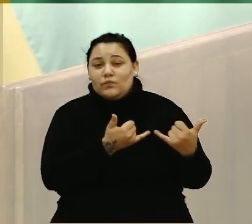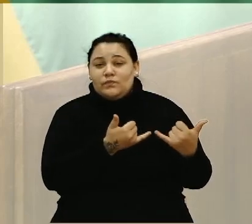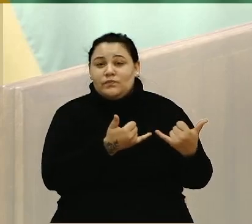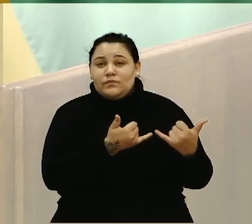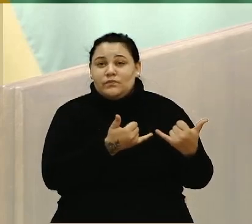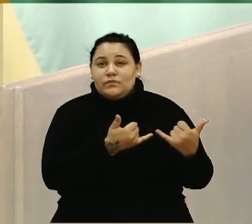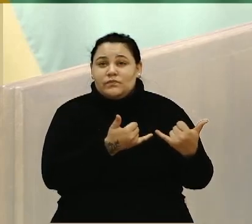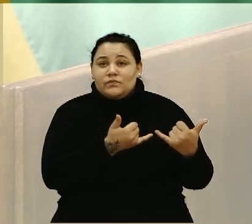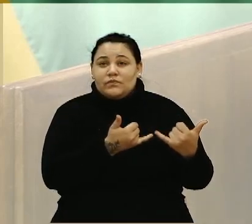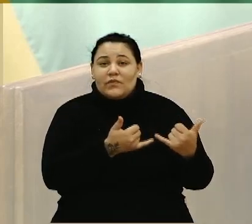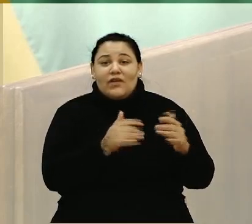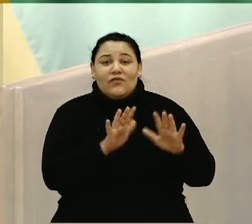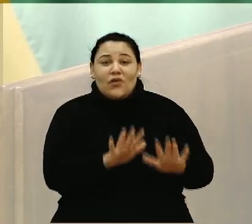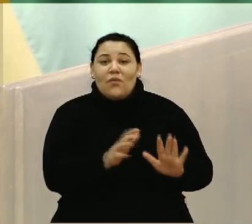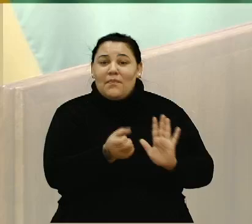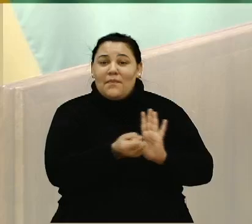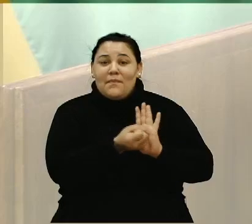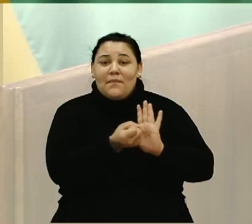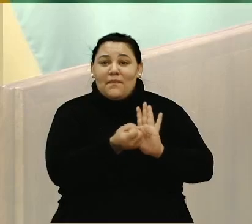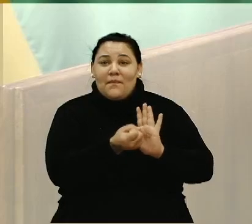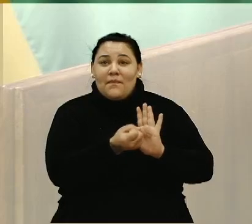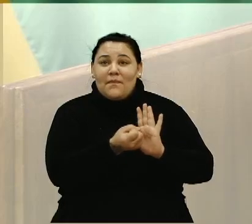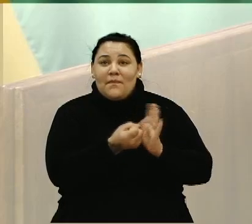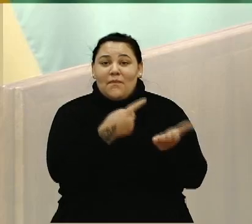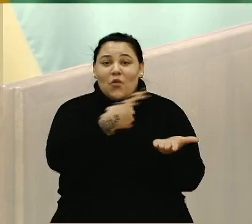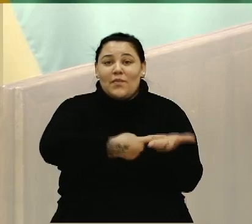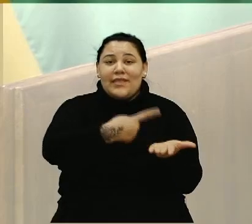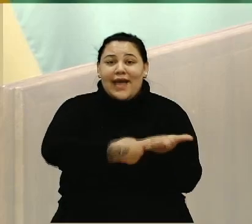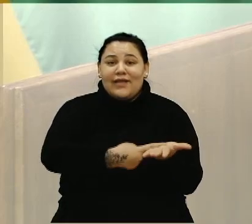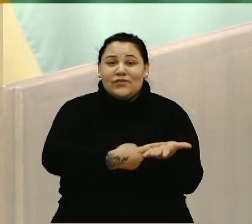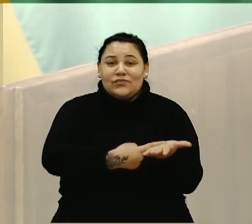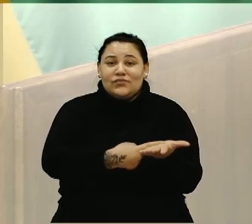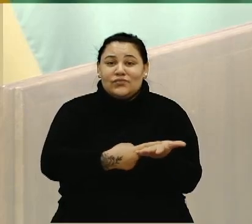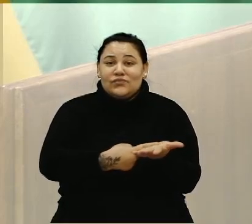ficou marcado um bota fora.